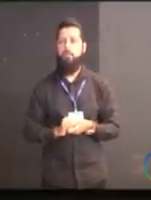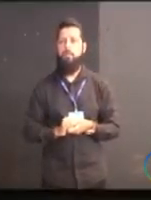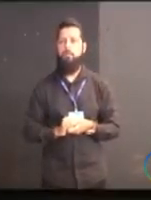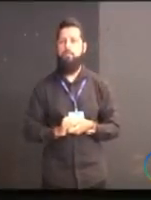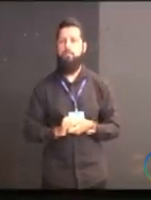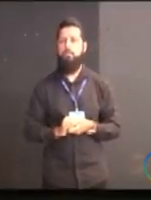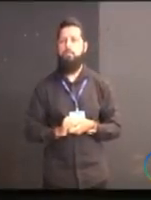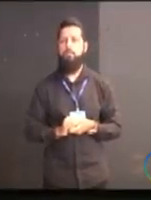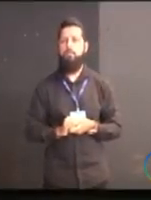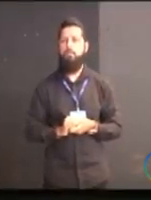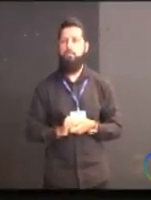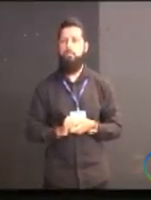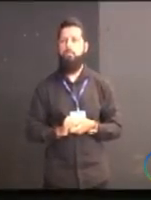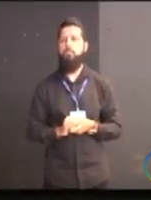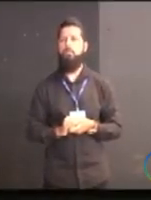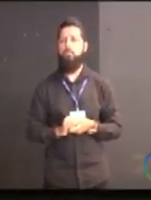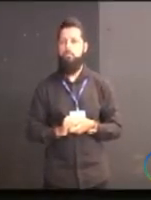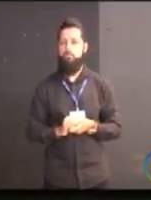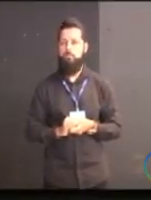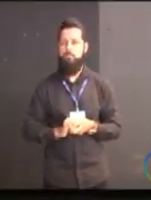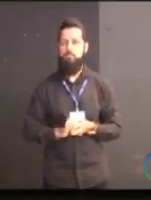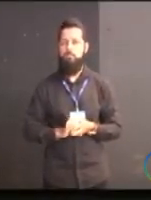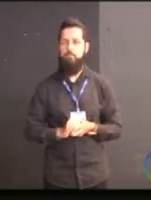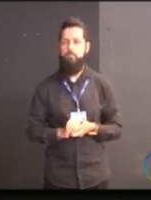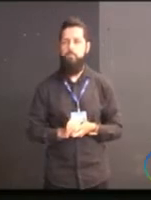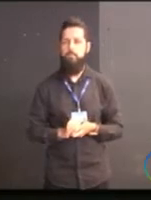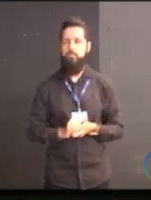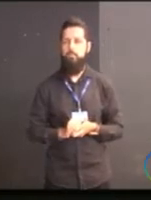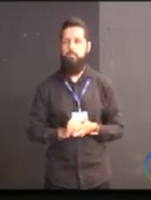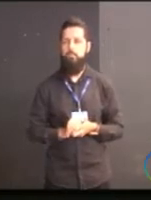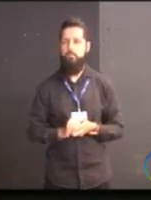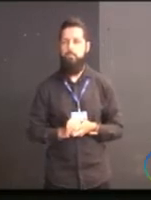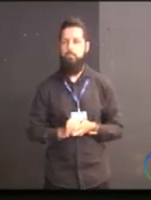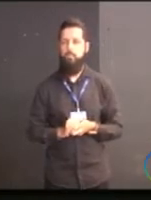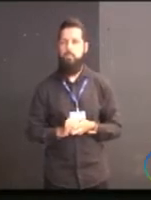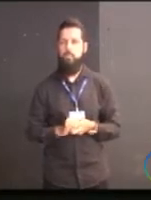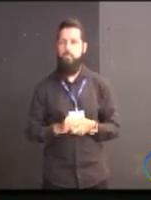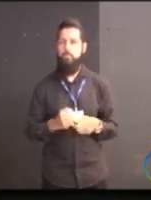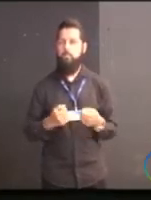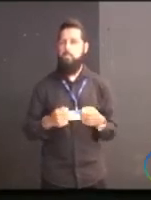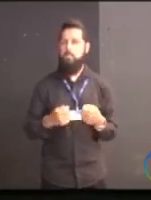moldes brasileiros. Encontramos muita dificuldade